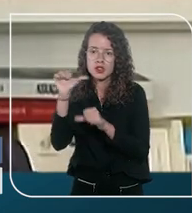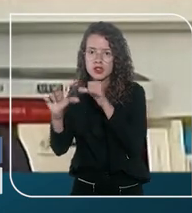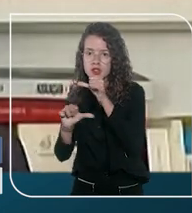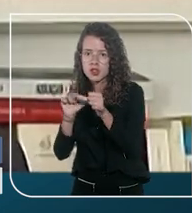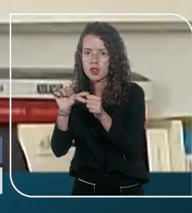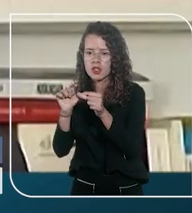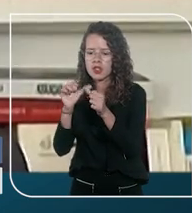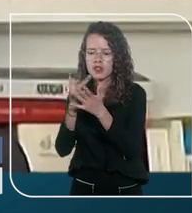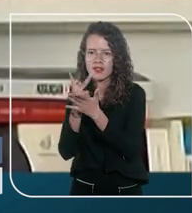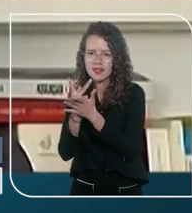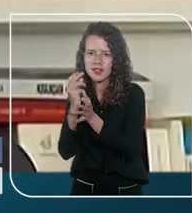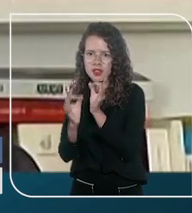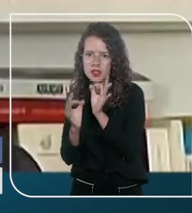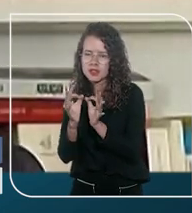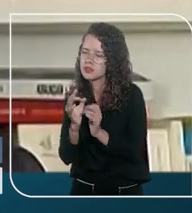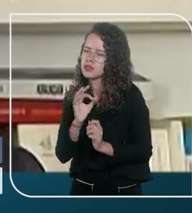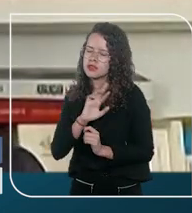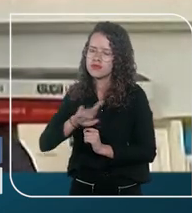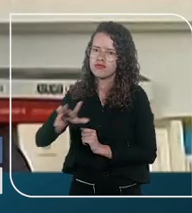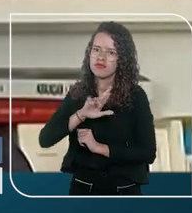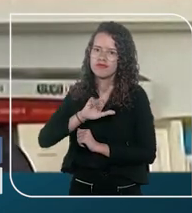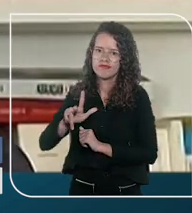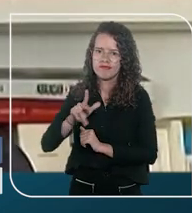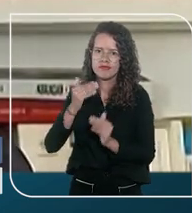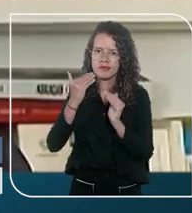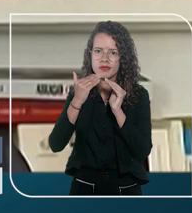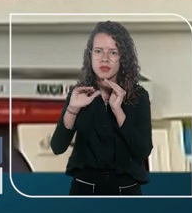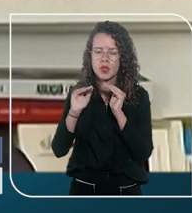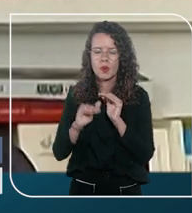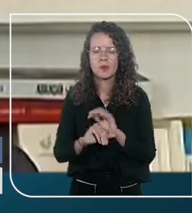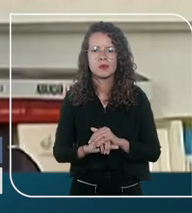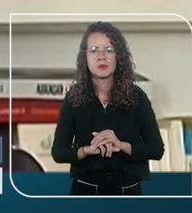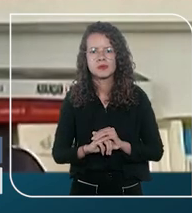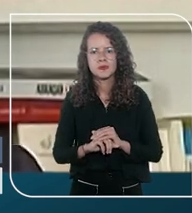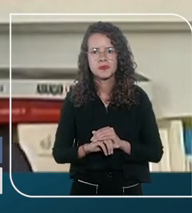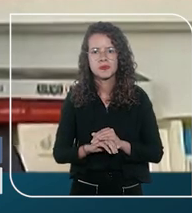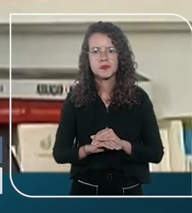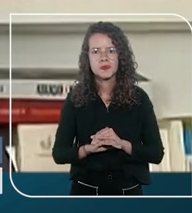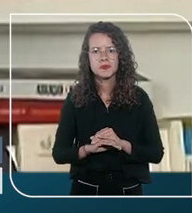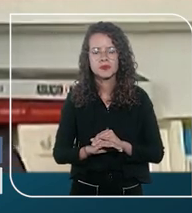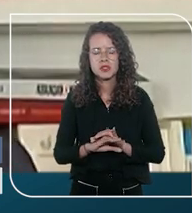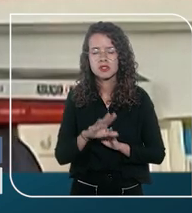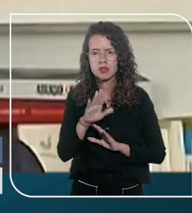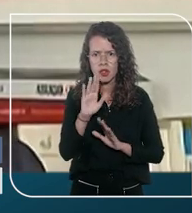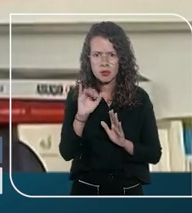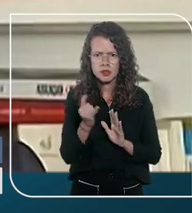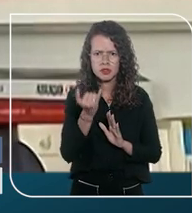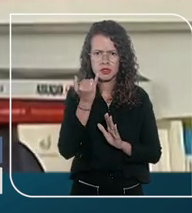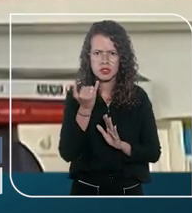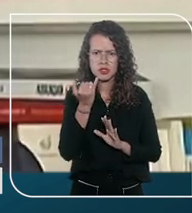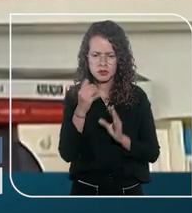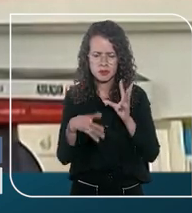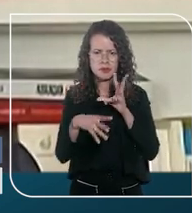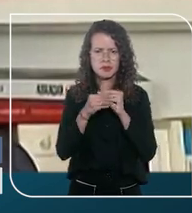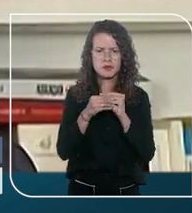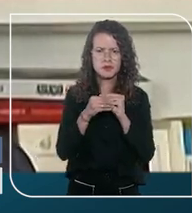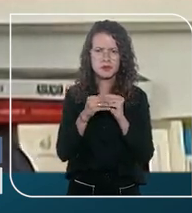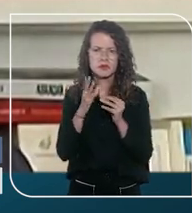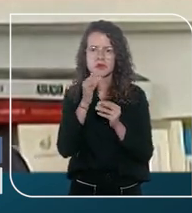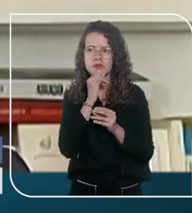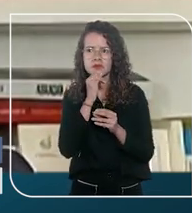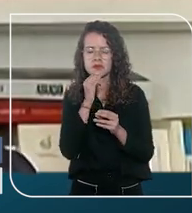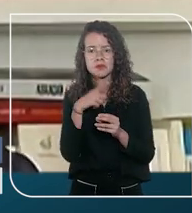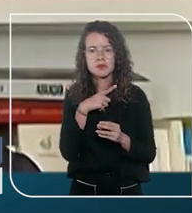um suposto erro de julgamento de recurso especial. E aproveitando também, eu posso, Fátima, trazer um